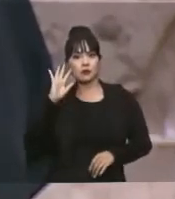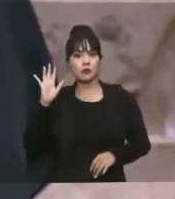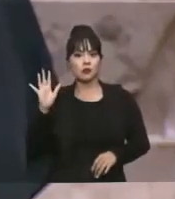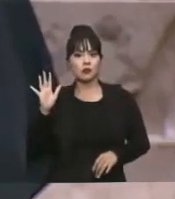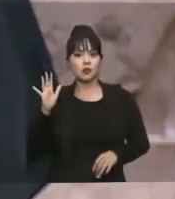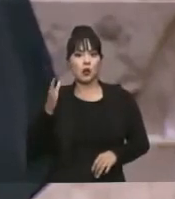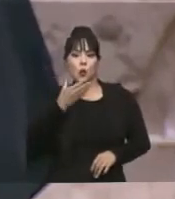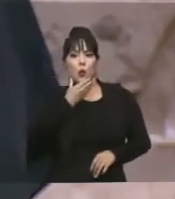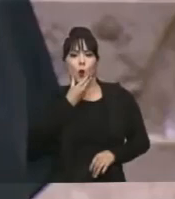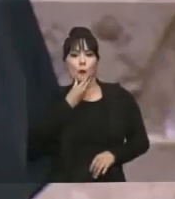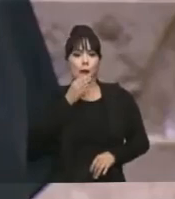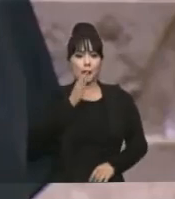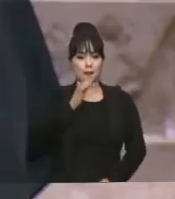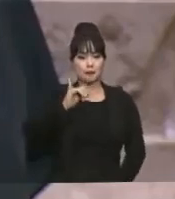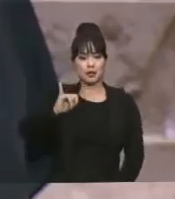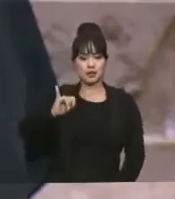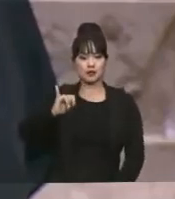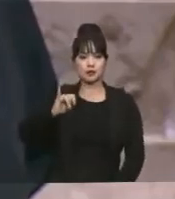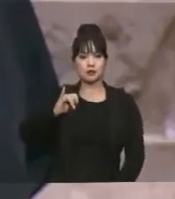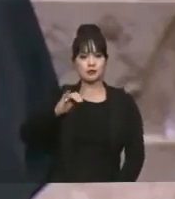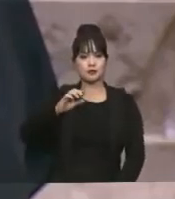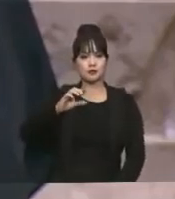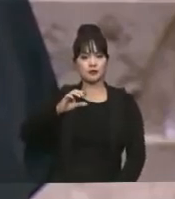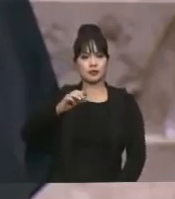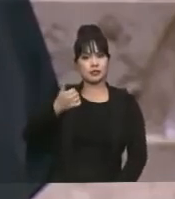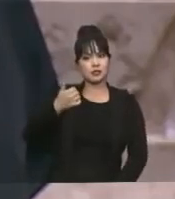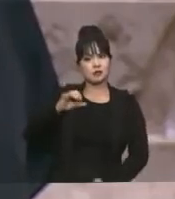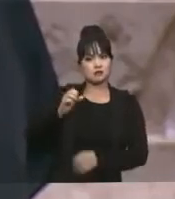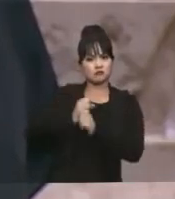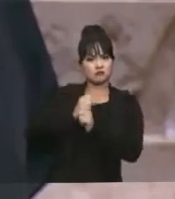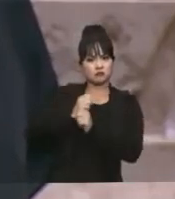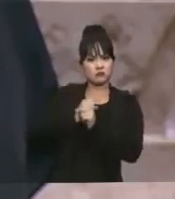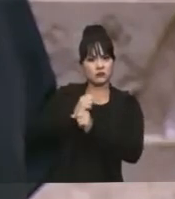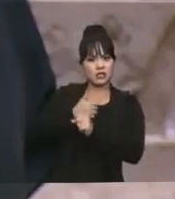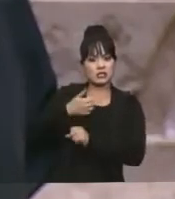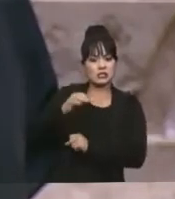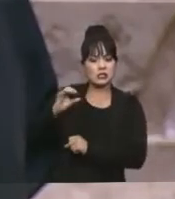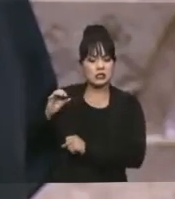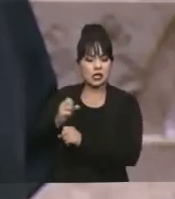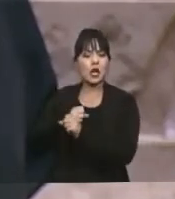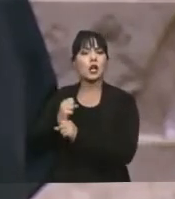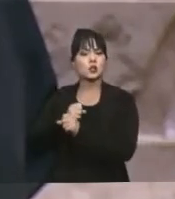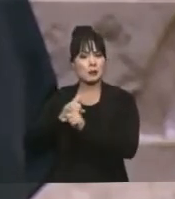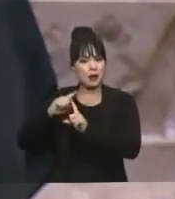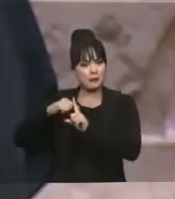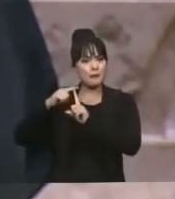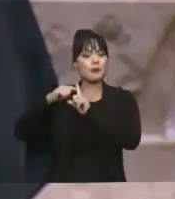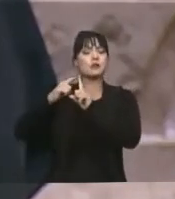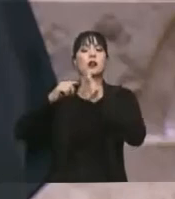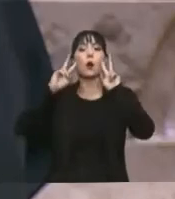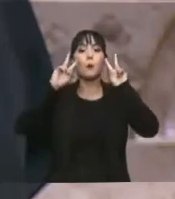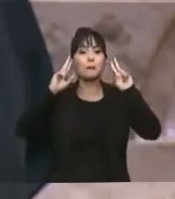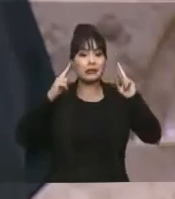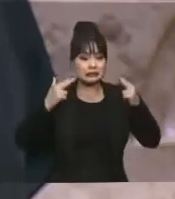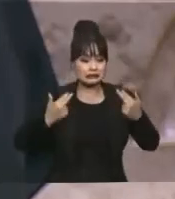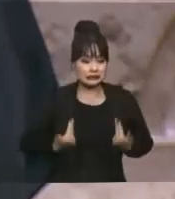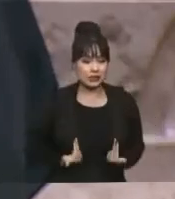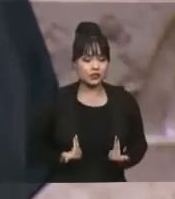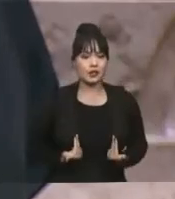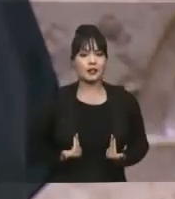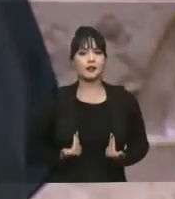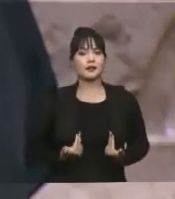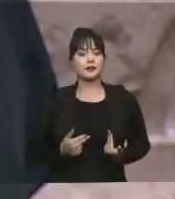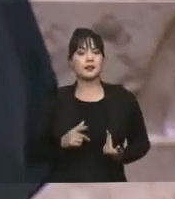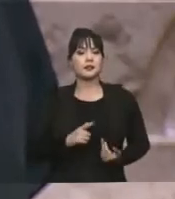Homem Bicentenário, obra de Hollywood, já revela o processo que a humanidade vem passando ao longo